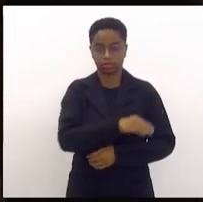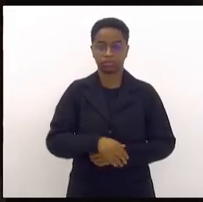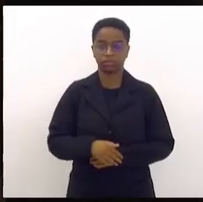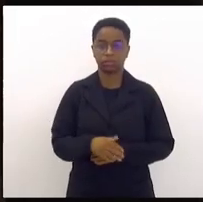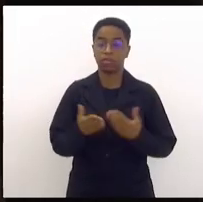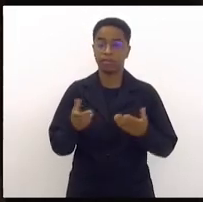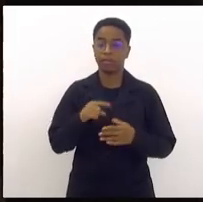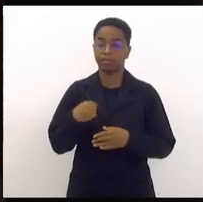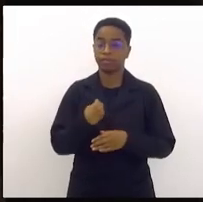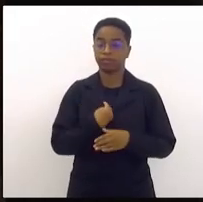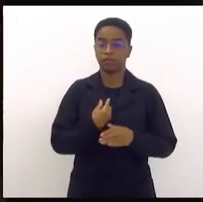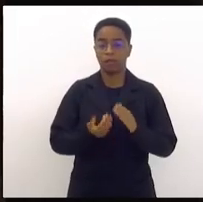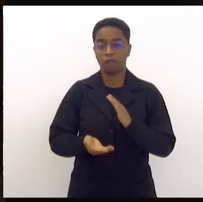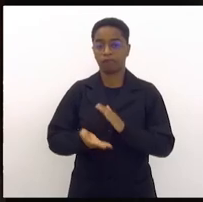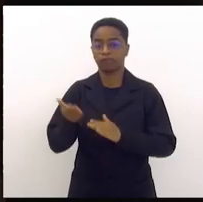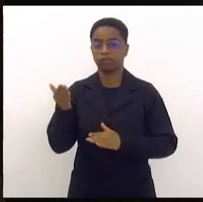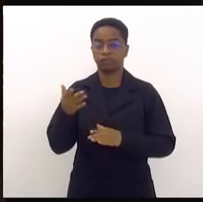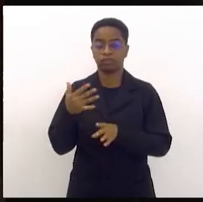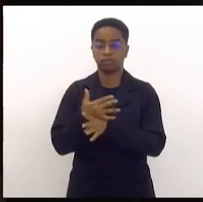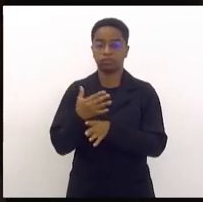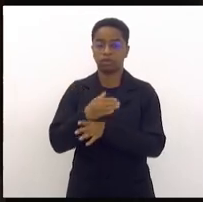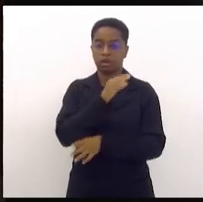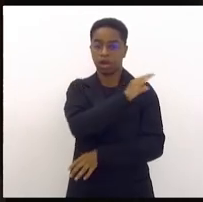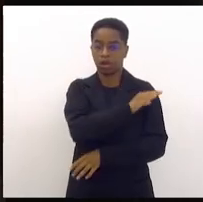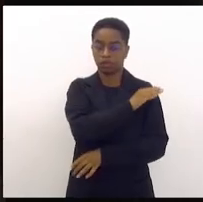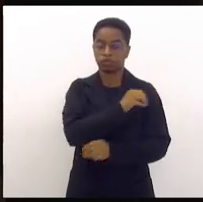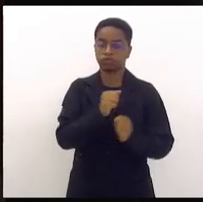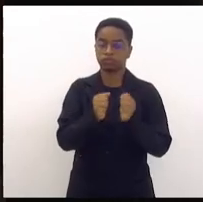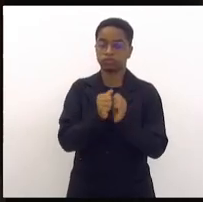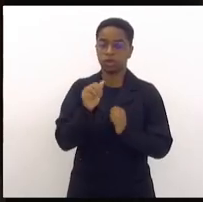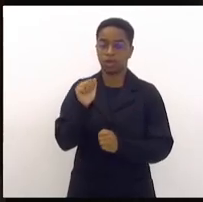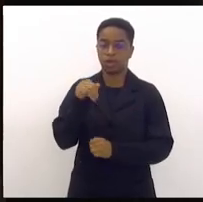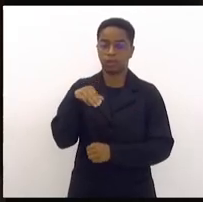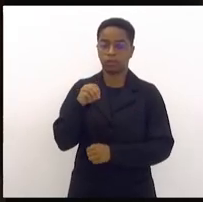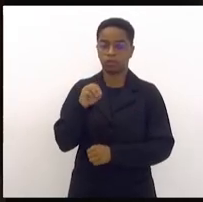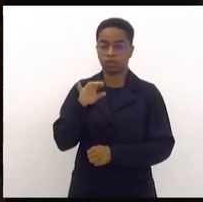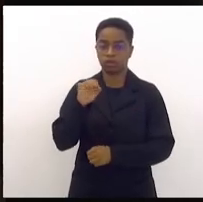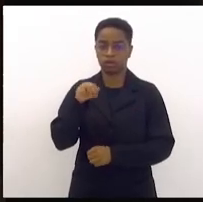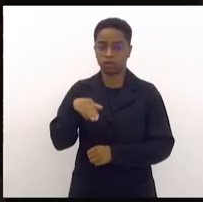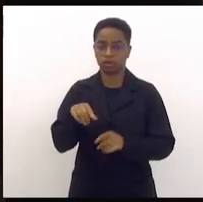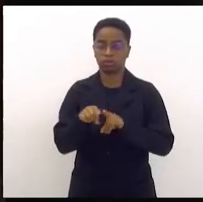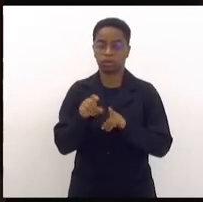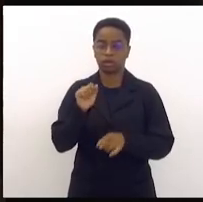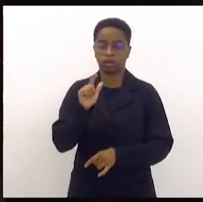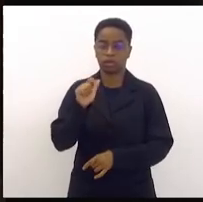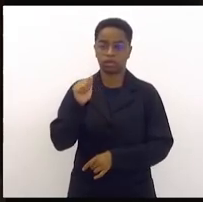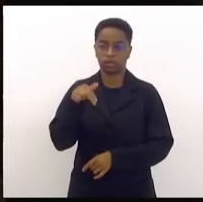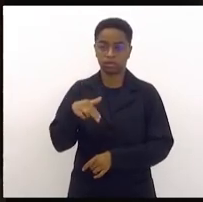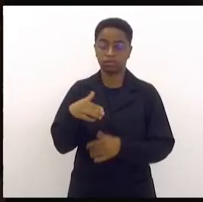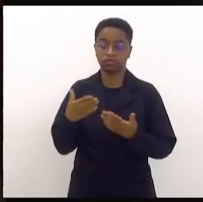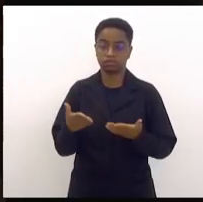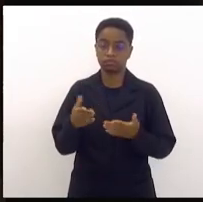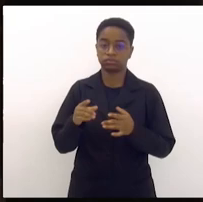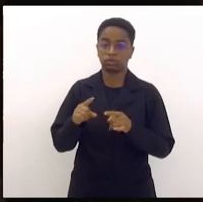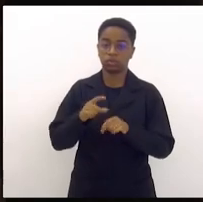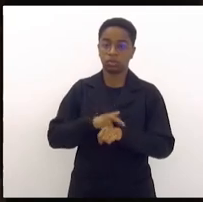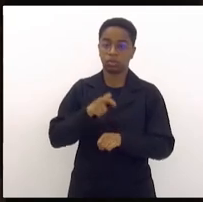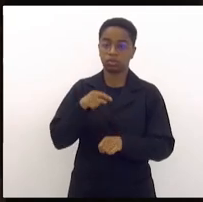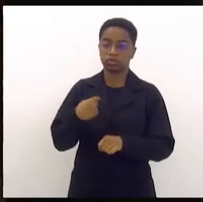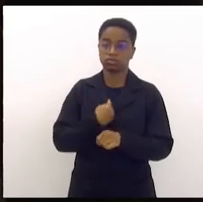Partimos para Campos. Eu, o deputado Rodrigo Amorim, deputado Alan Lopes, e ao chegar na